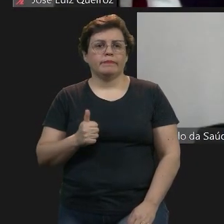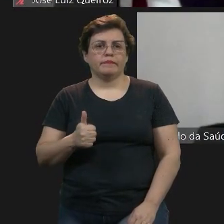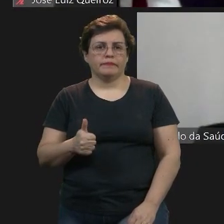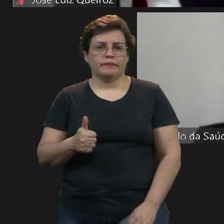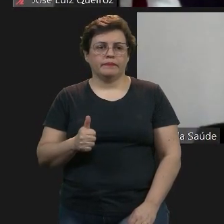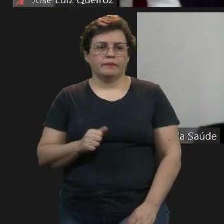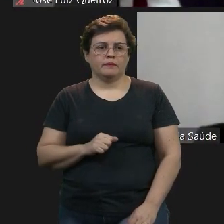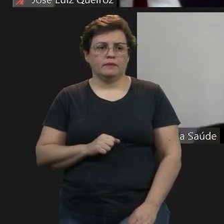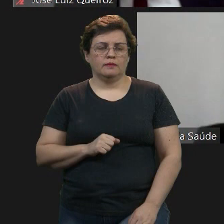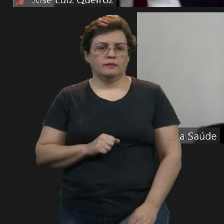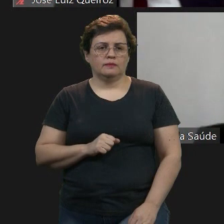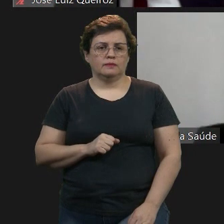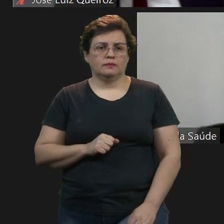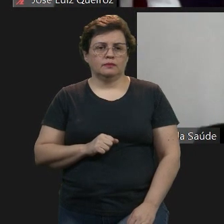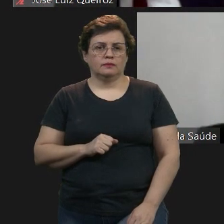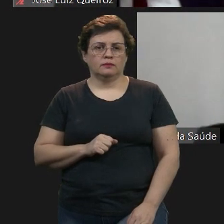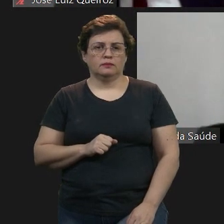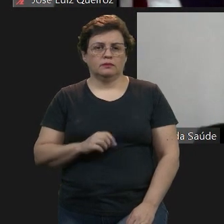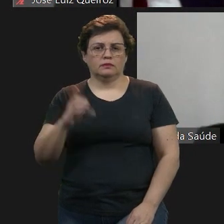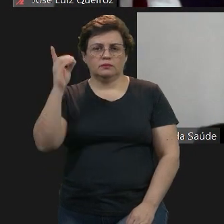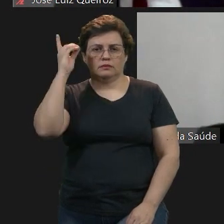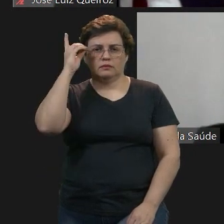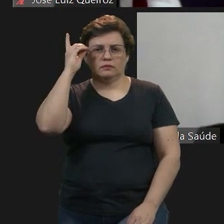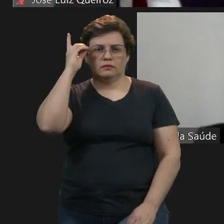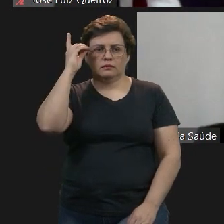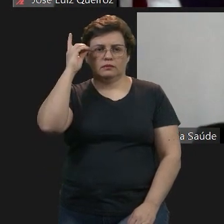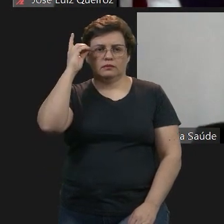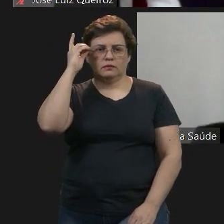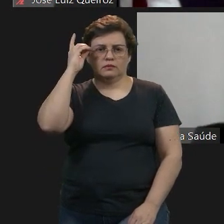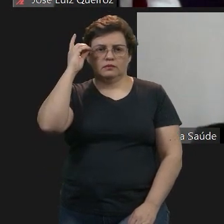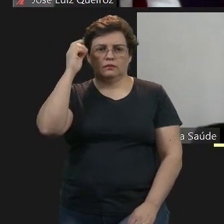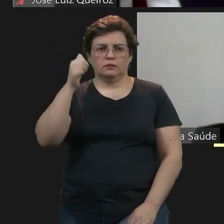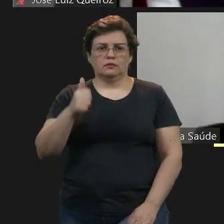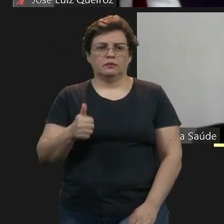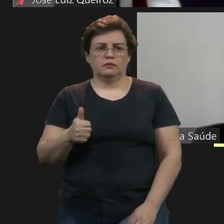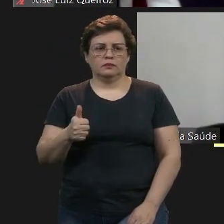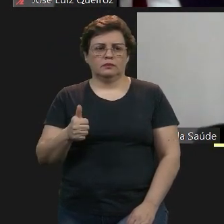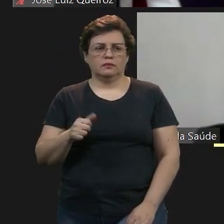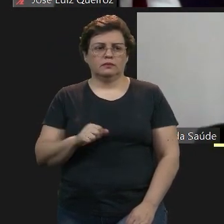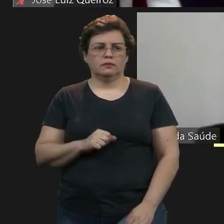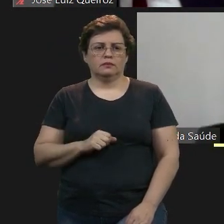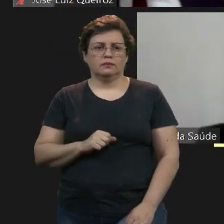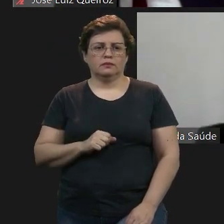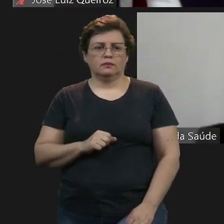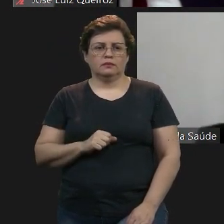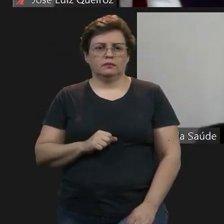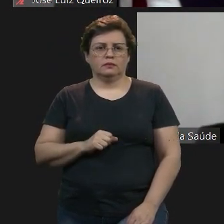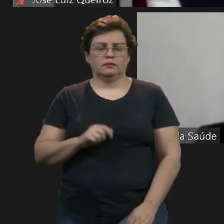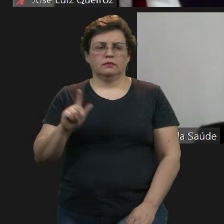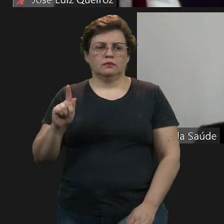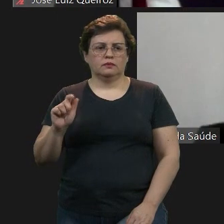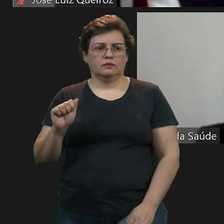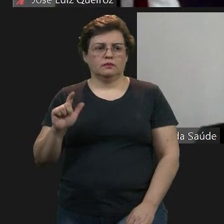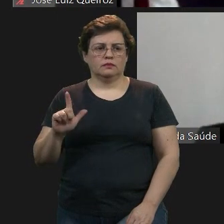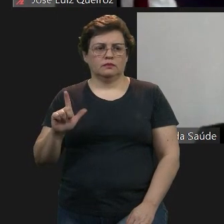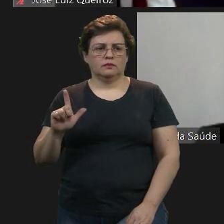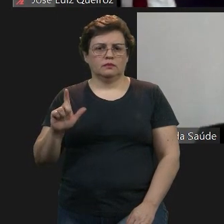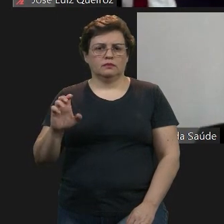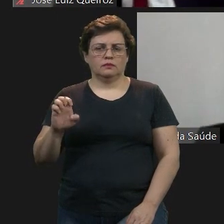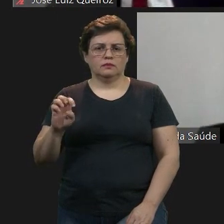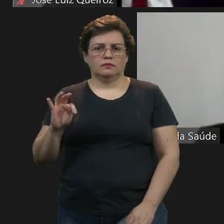Sim. Vereador Danilo da Saúde. Sim. Vereador Evandro Galete.